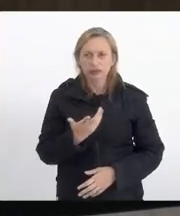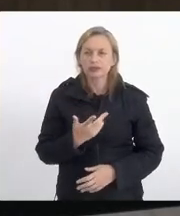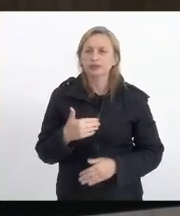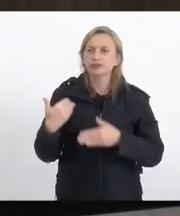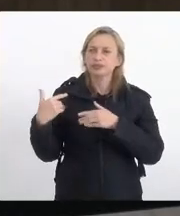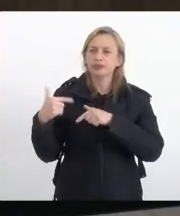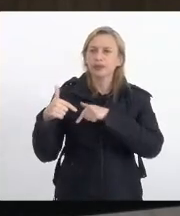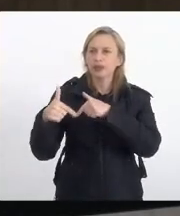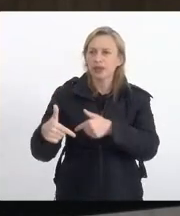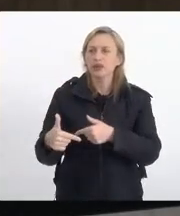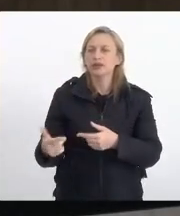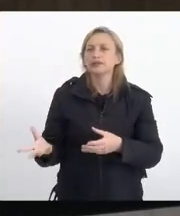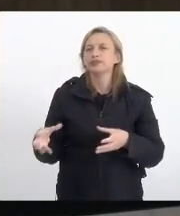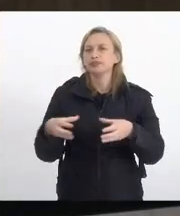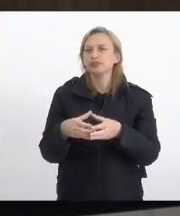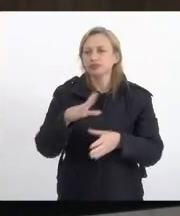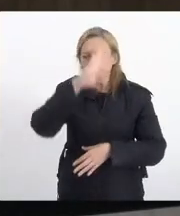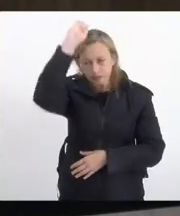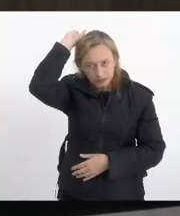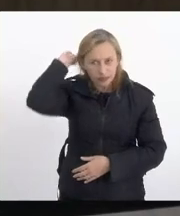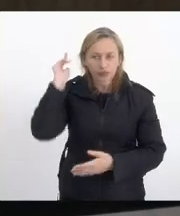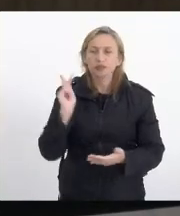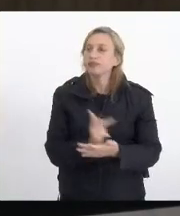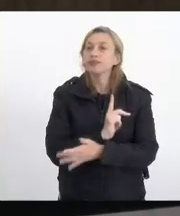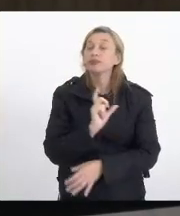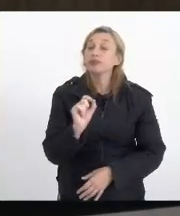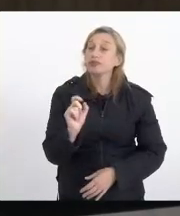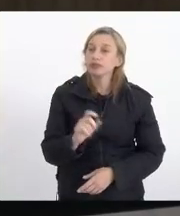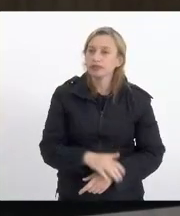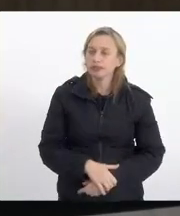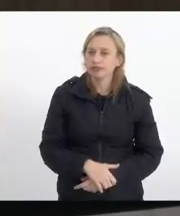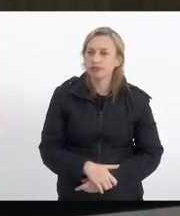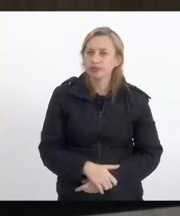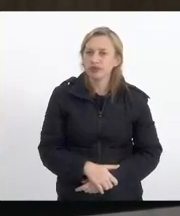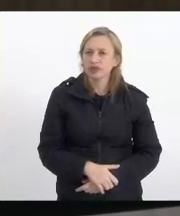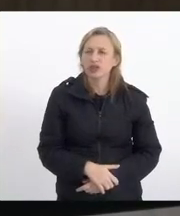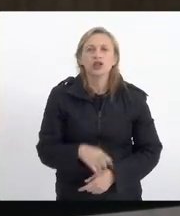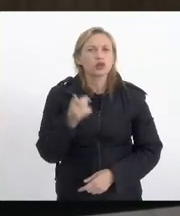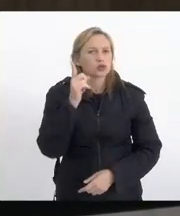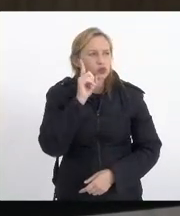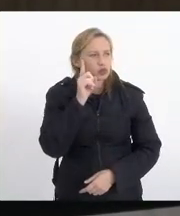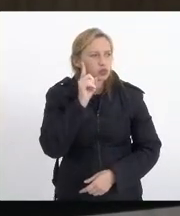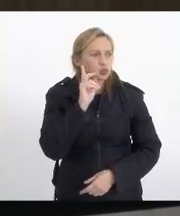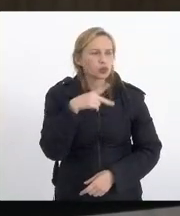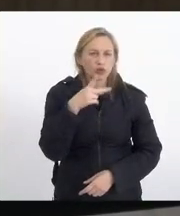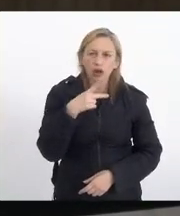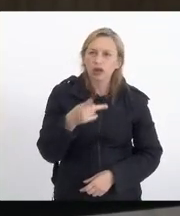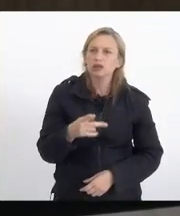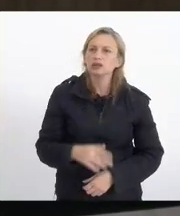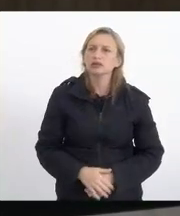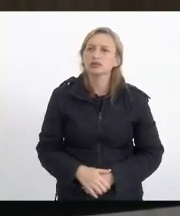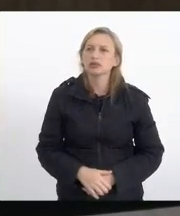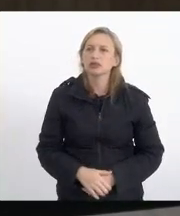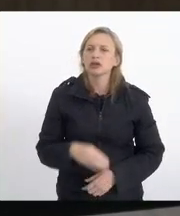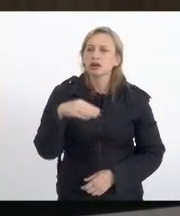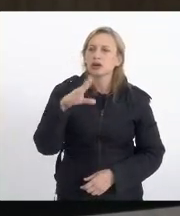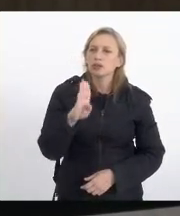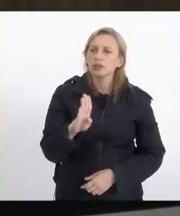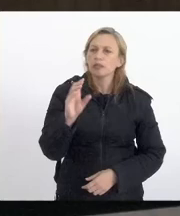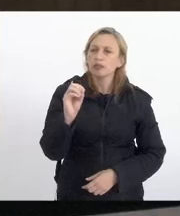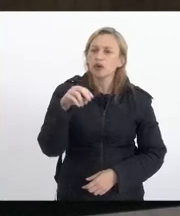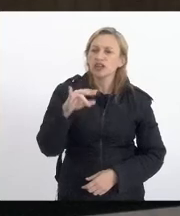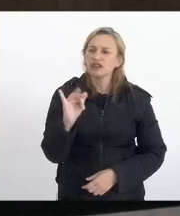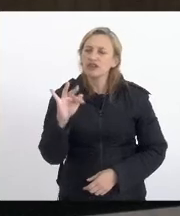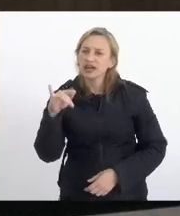trajetória no Corpo Bombeiro. O que ocorre todos já falaram a respeito da modificação, né, do